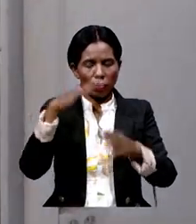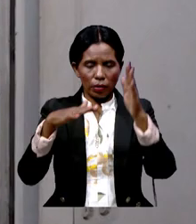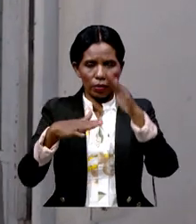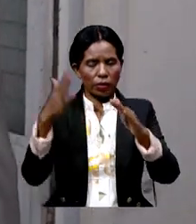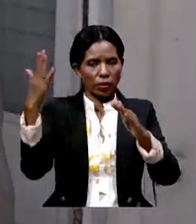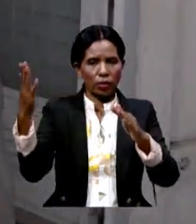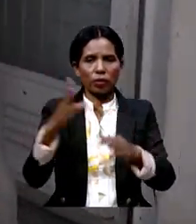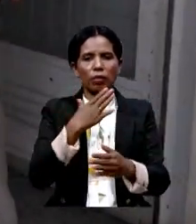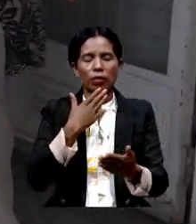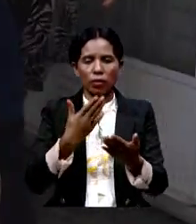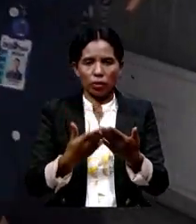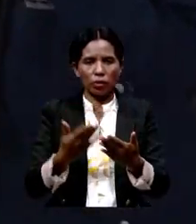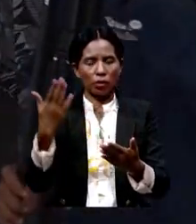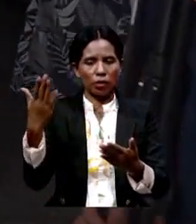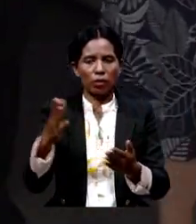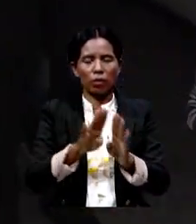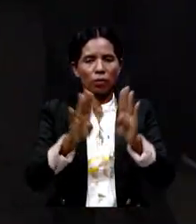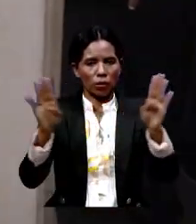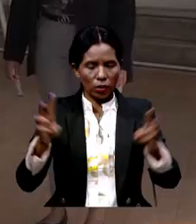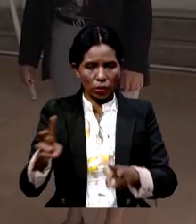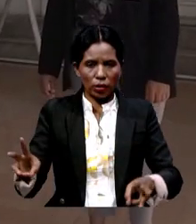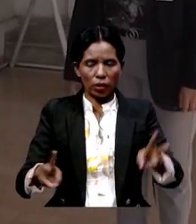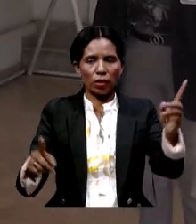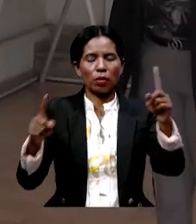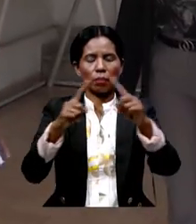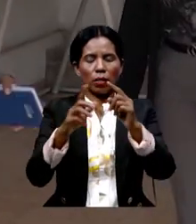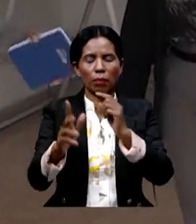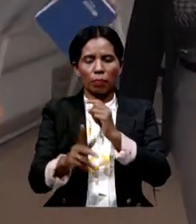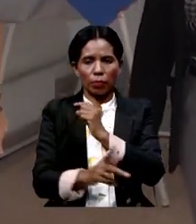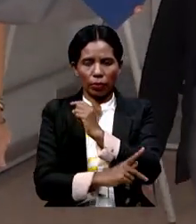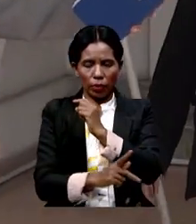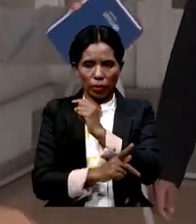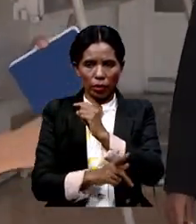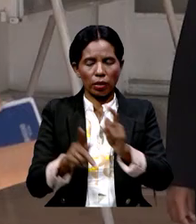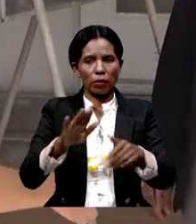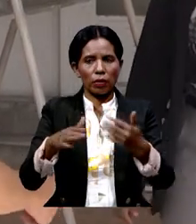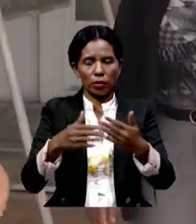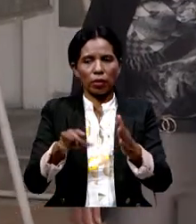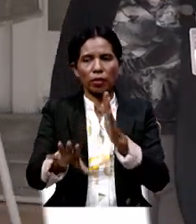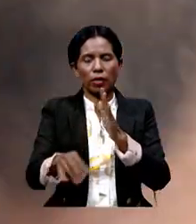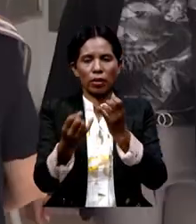regime Estado Novo Monu, onde localizam para Portugal e a colônia Sira e a Railior,